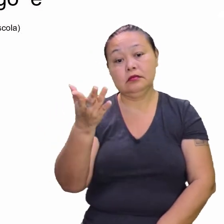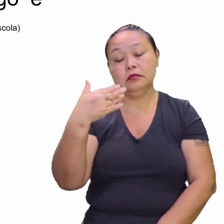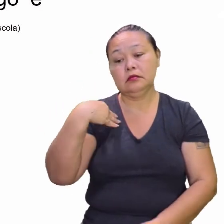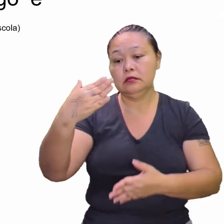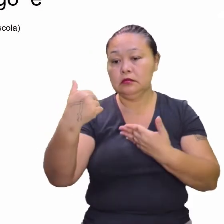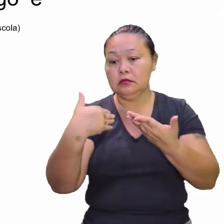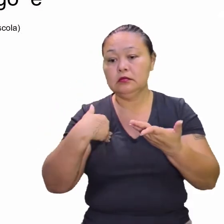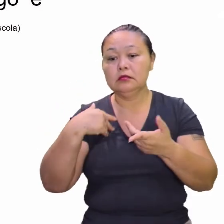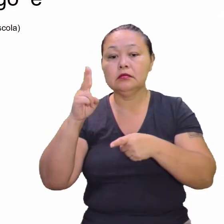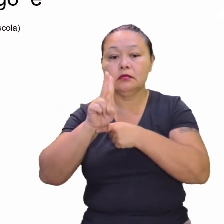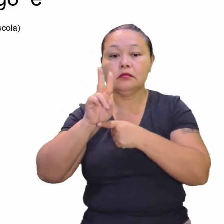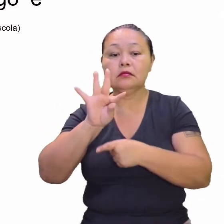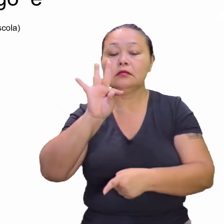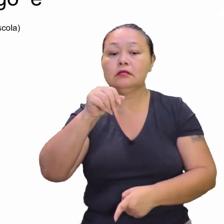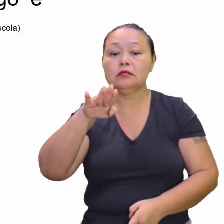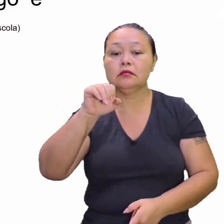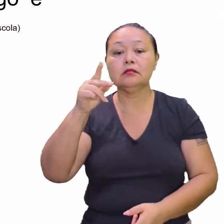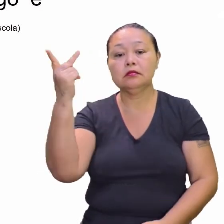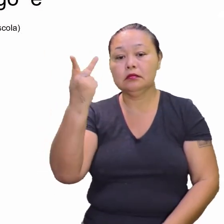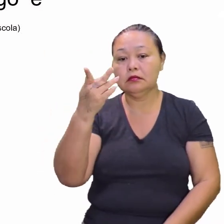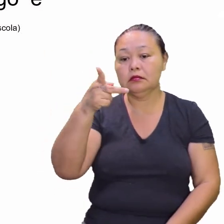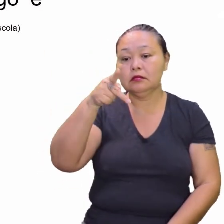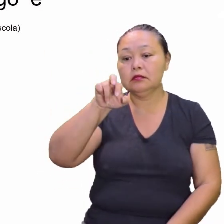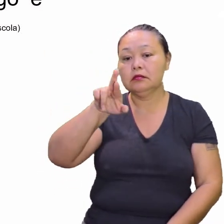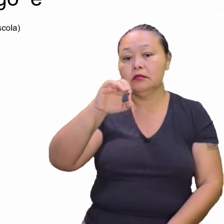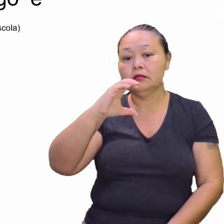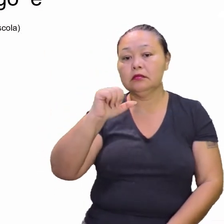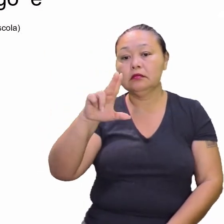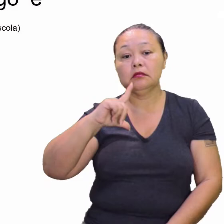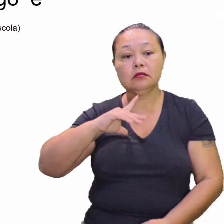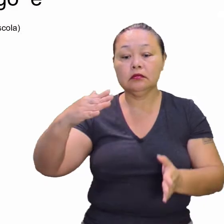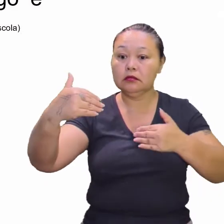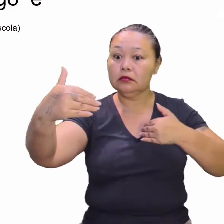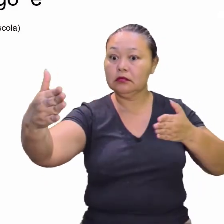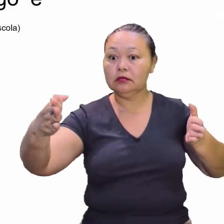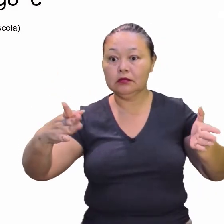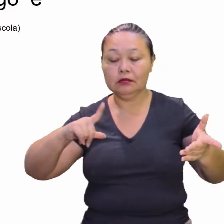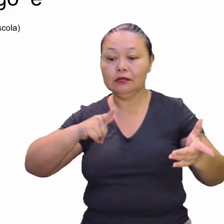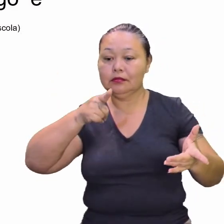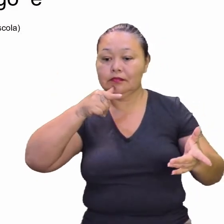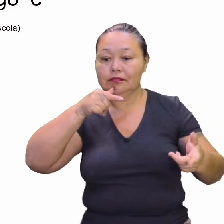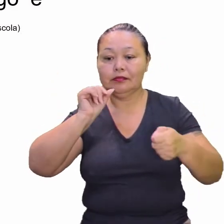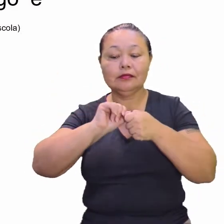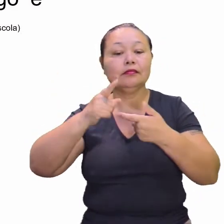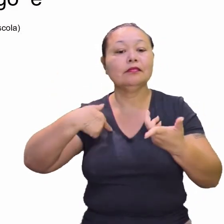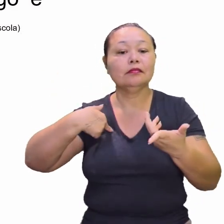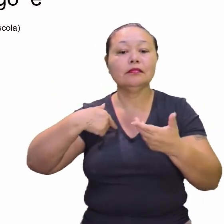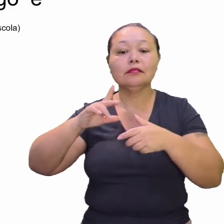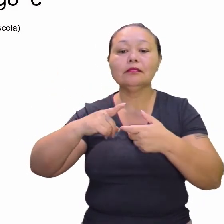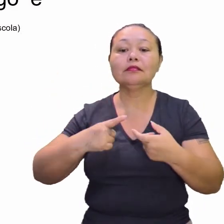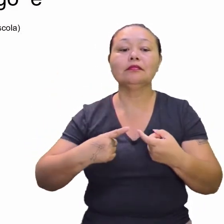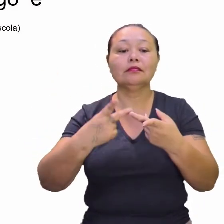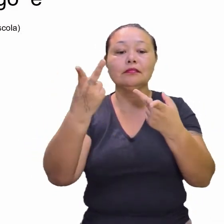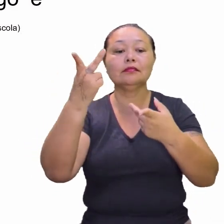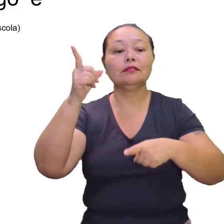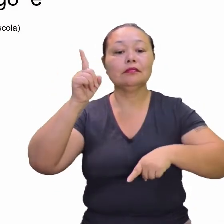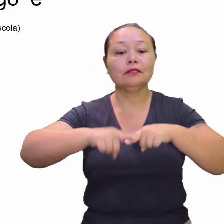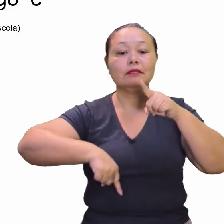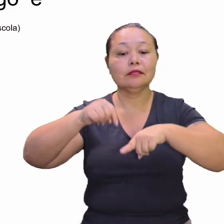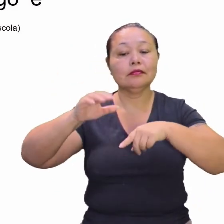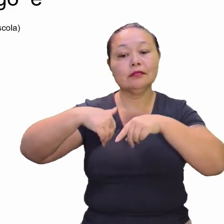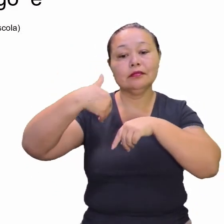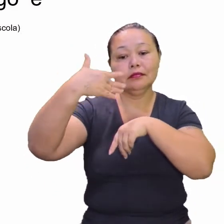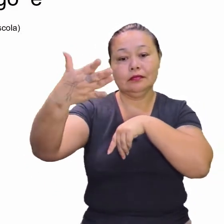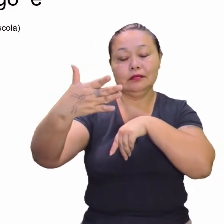em cativeiro, a produção tambaqui, pirarucu, em tanques, né, essa produção. E a gente exporta produto para